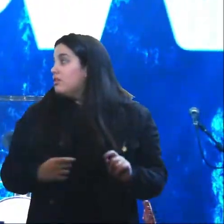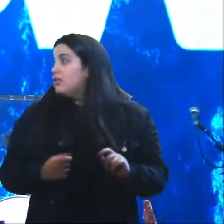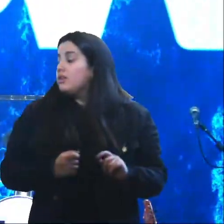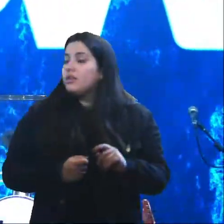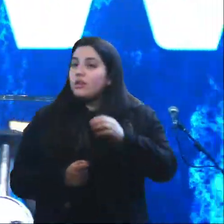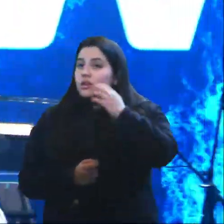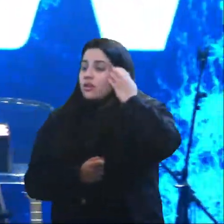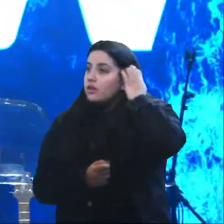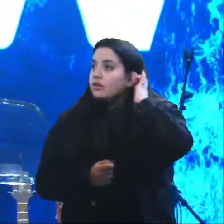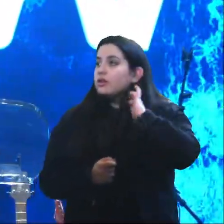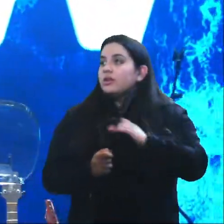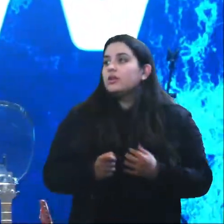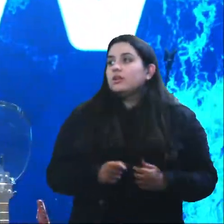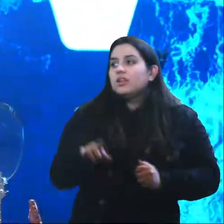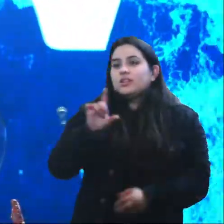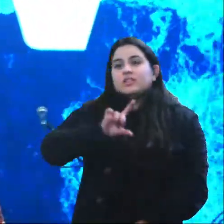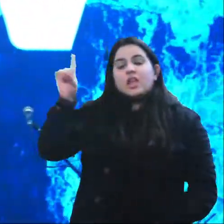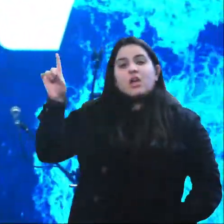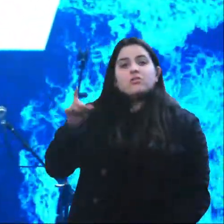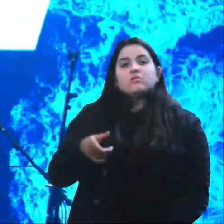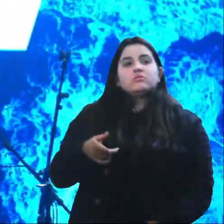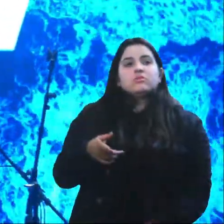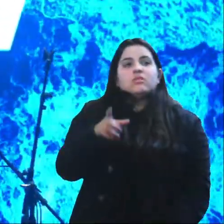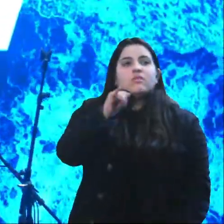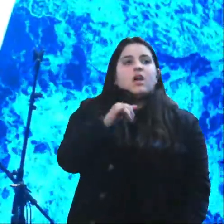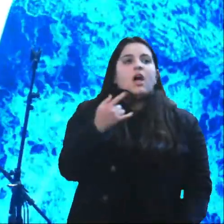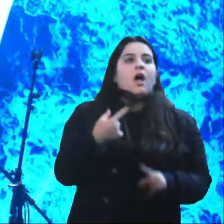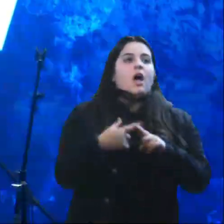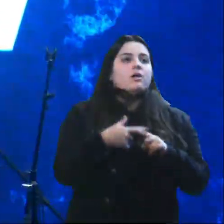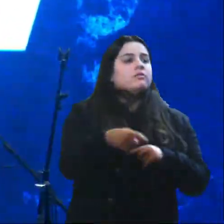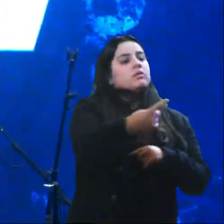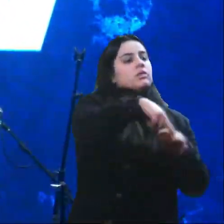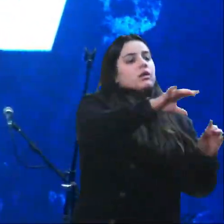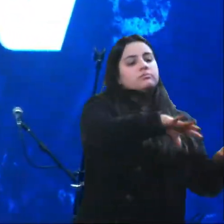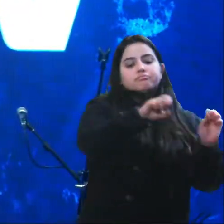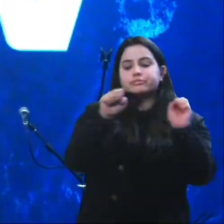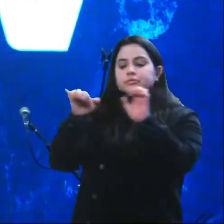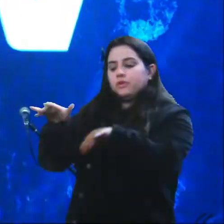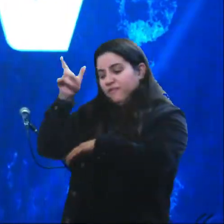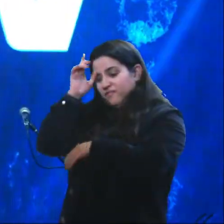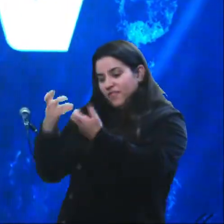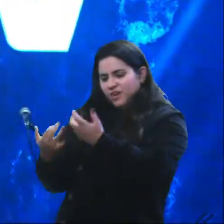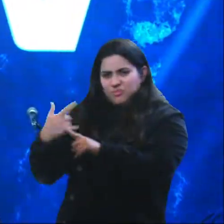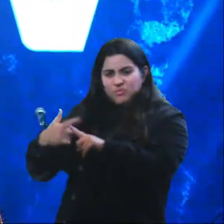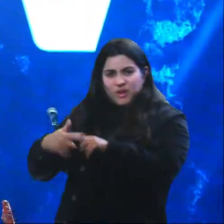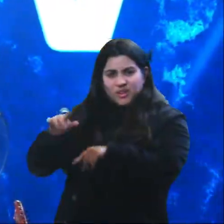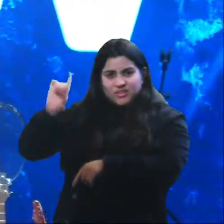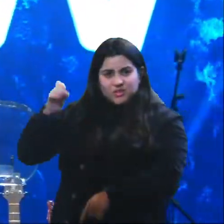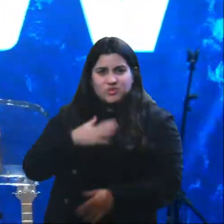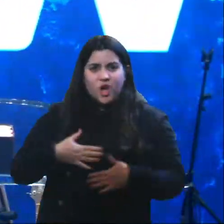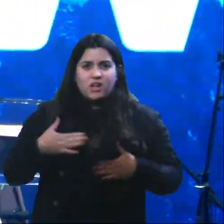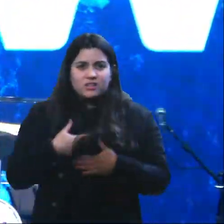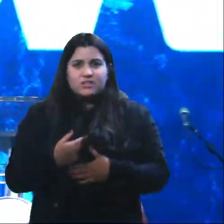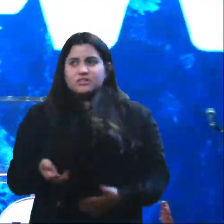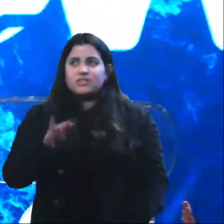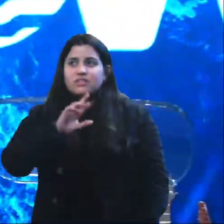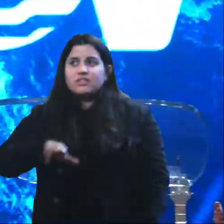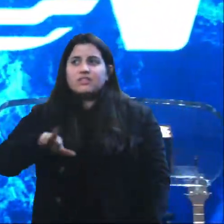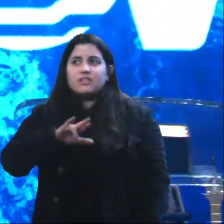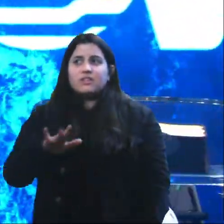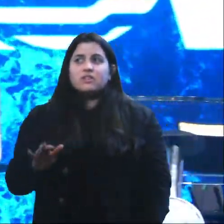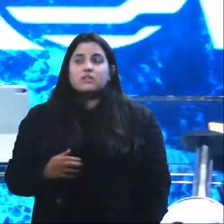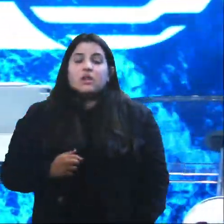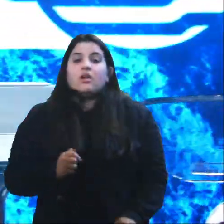Deus não leva ninguém até o inferno porque Ele tem prazer nisso. Na verdade, quando